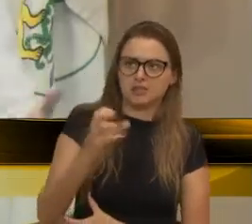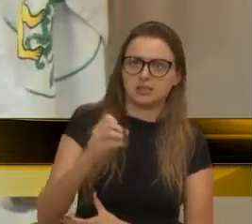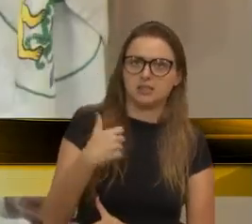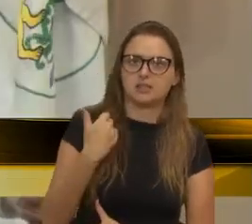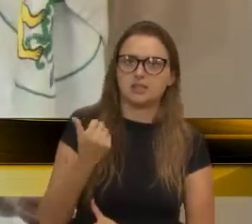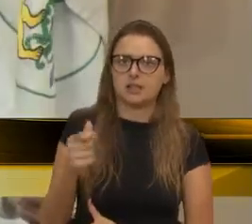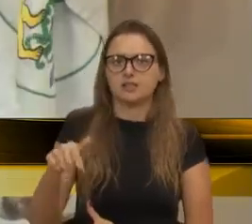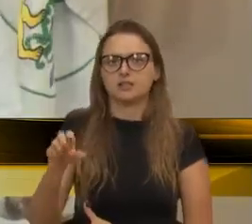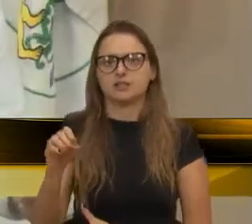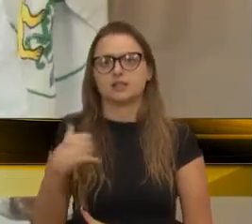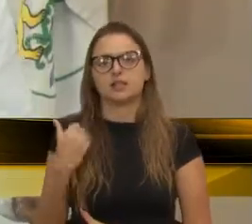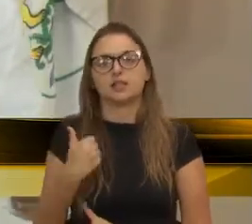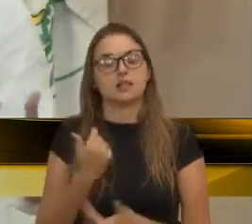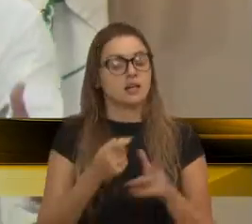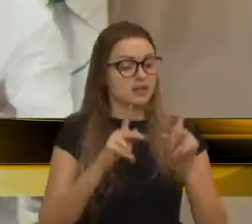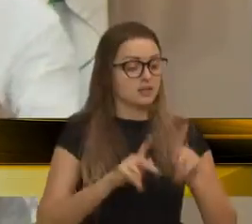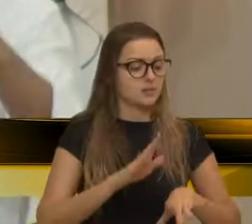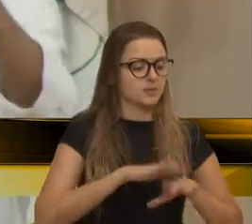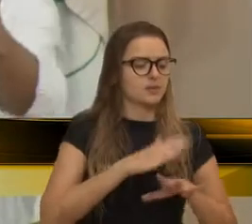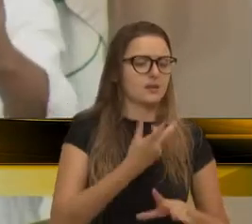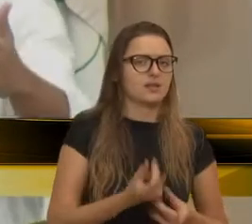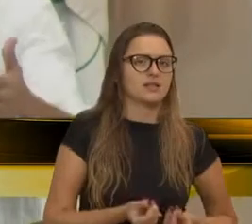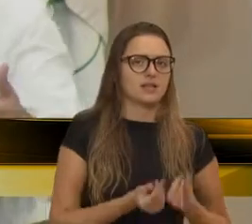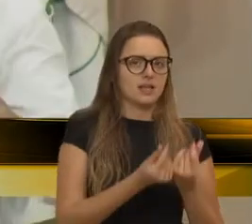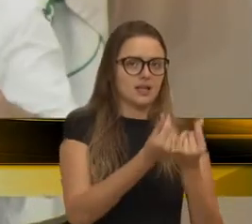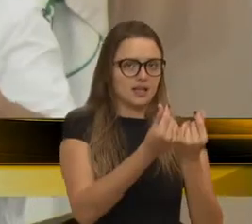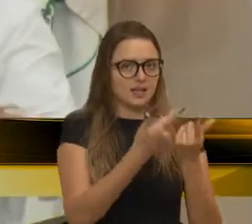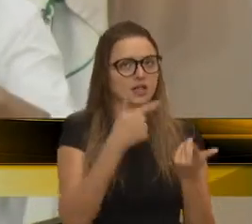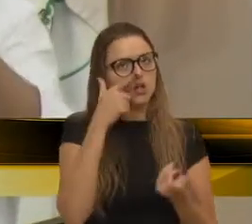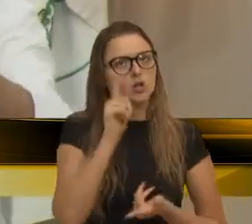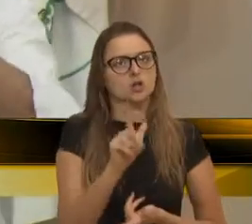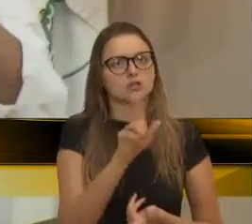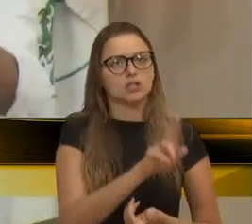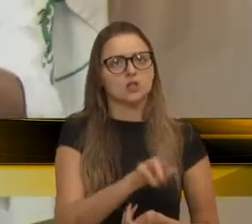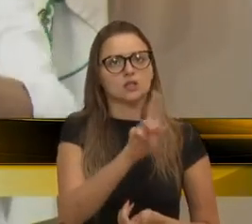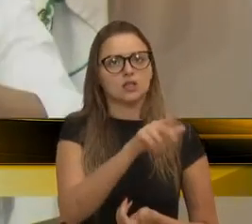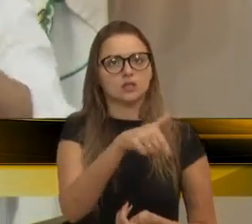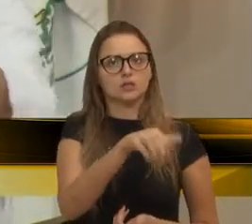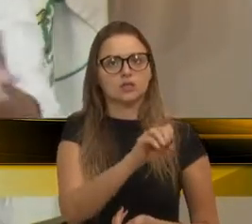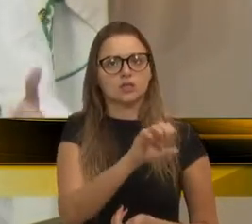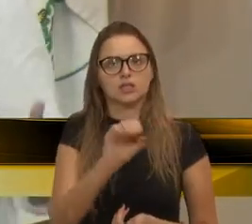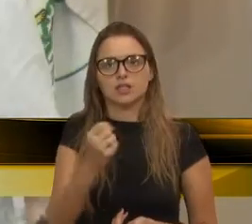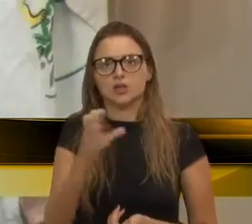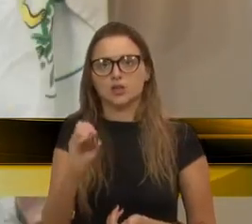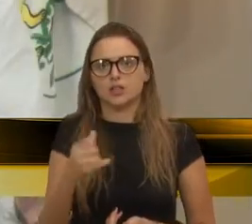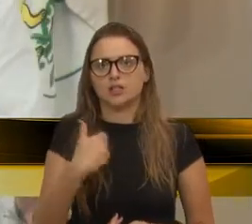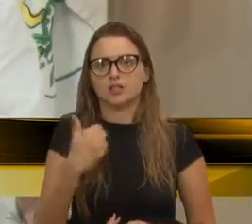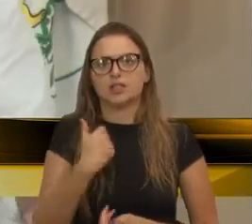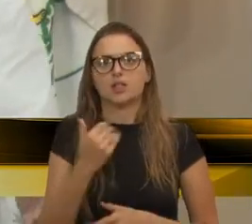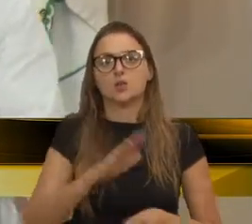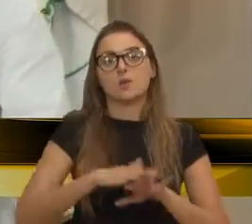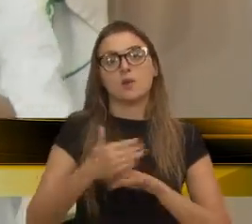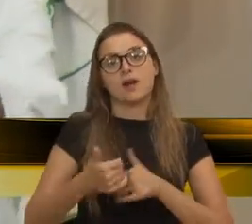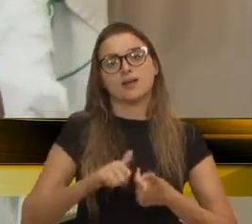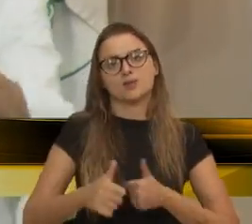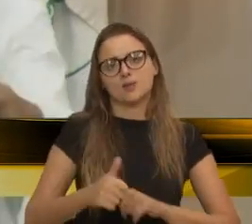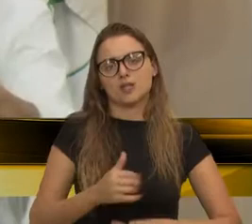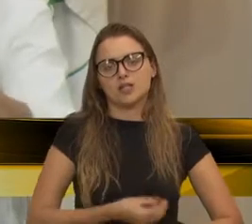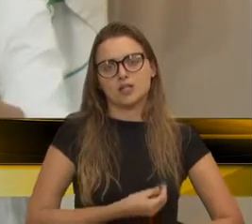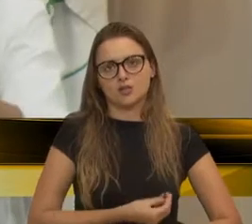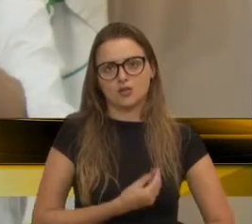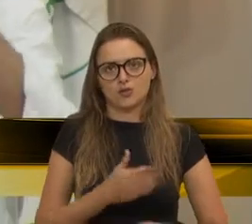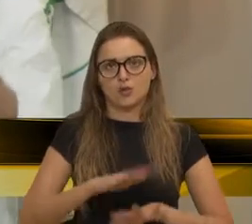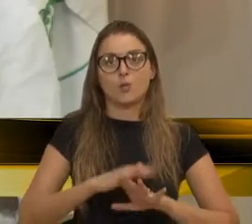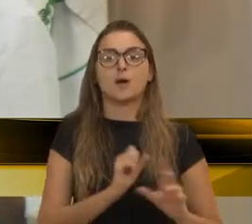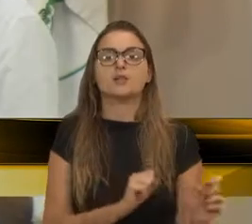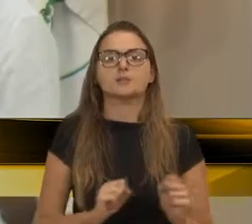a população mais rica, onde muitas vezes consegue usufruir dos seus 70, 80 anos com muito mais qualidade de vida. Então essa premissa